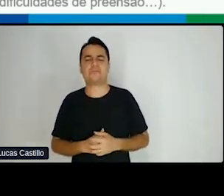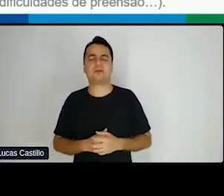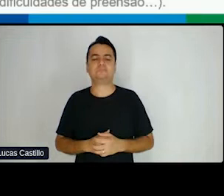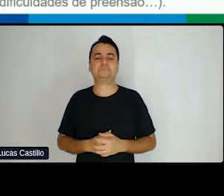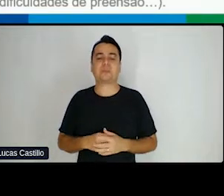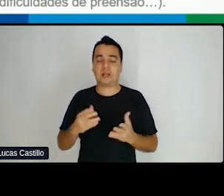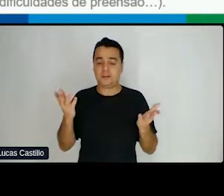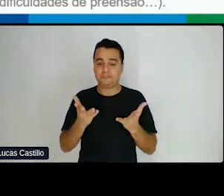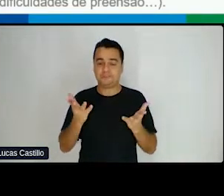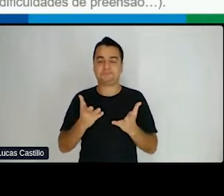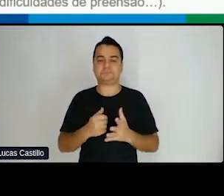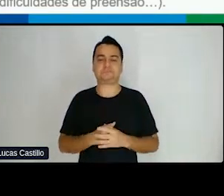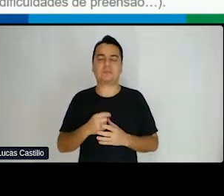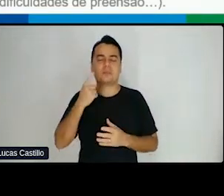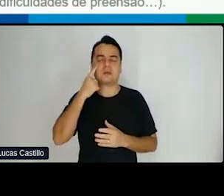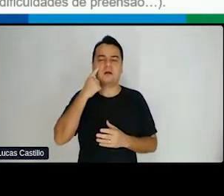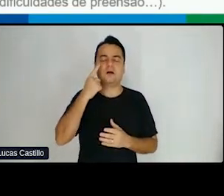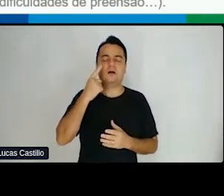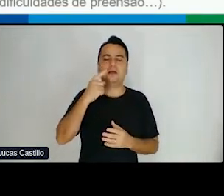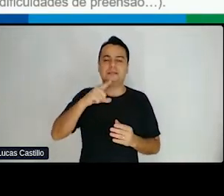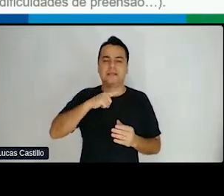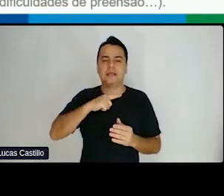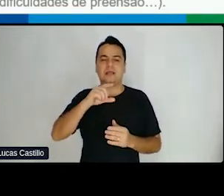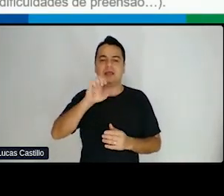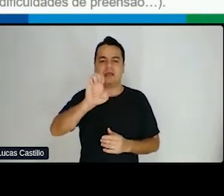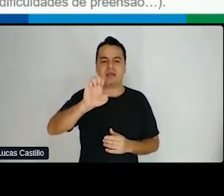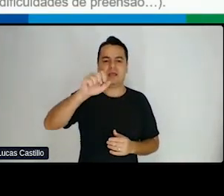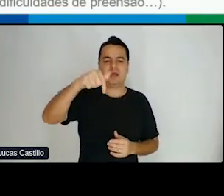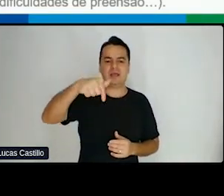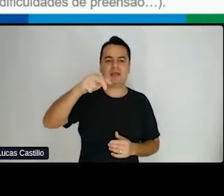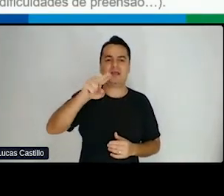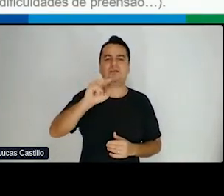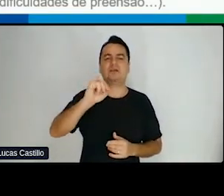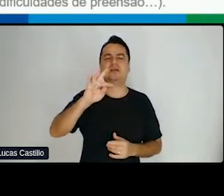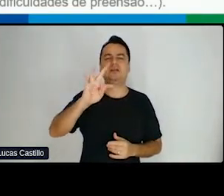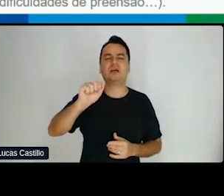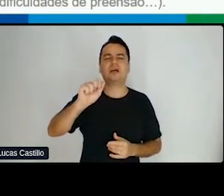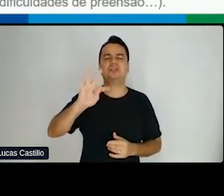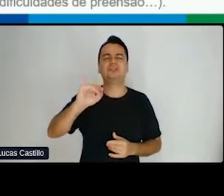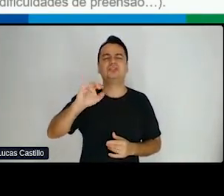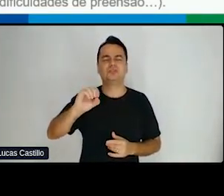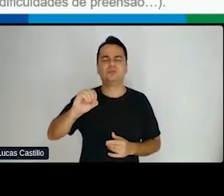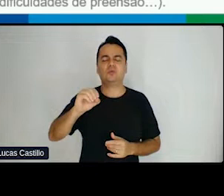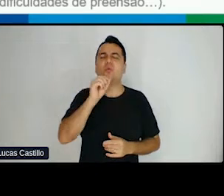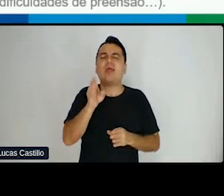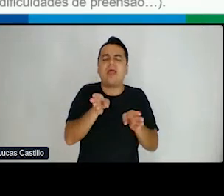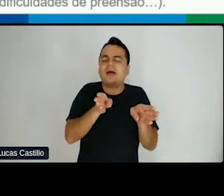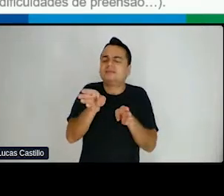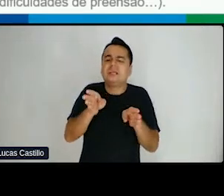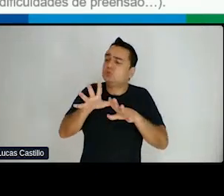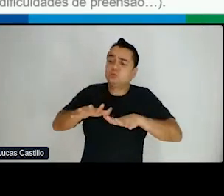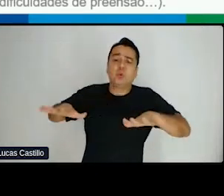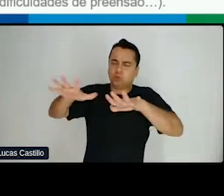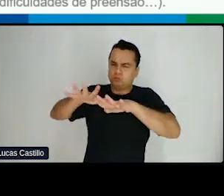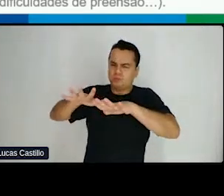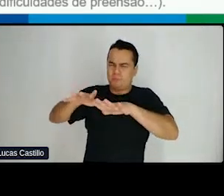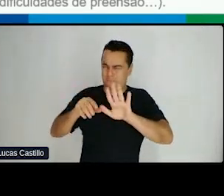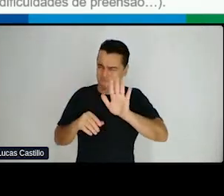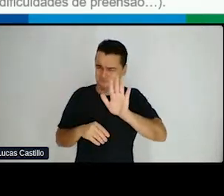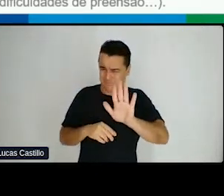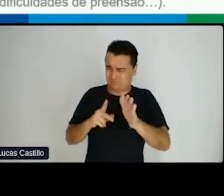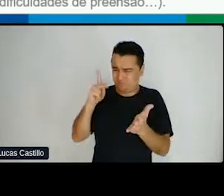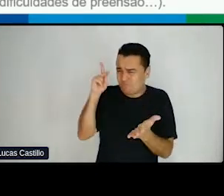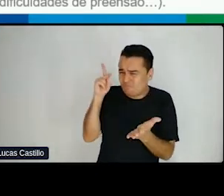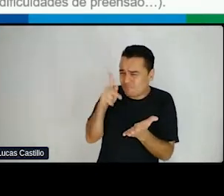equitativo, vamos pensar assim, é uma coisa que a gente tem que possibilitar acesso a todos. Tá, mas eu já possibilito, será mesmo? Será